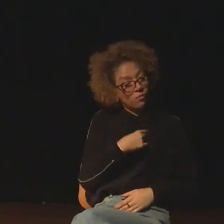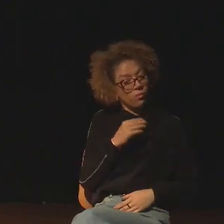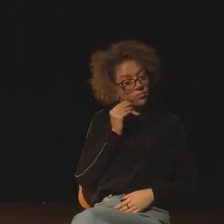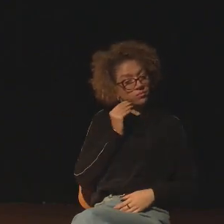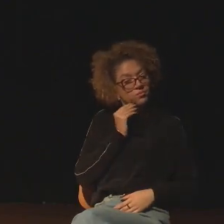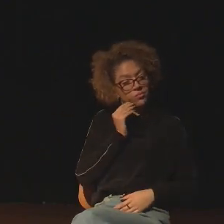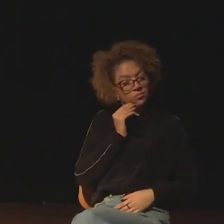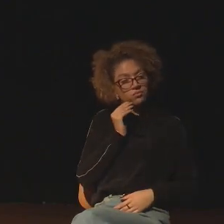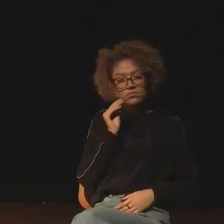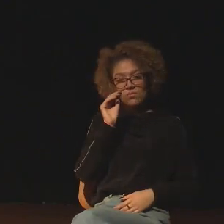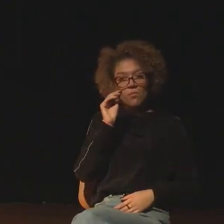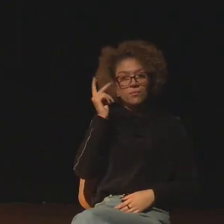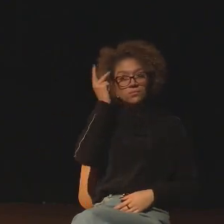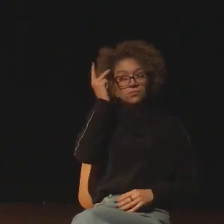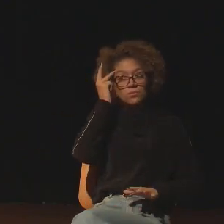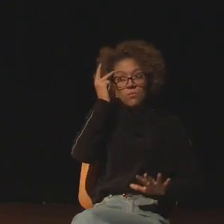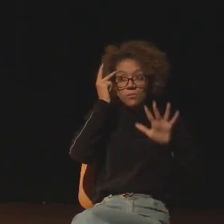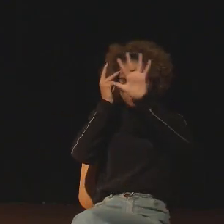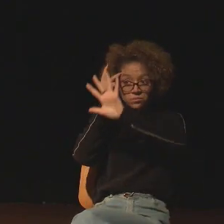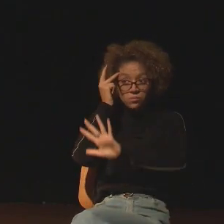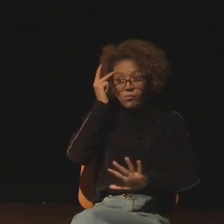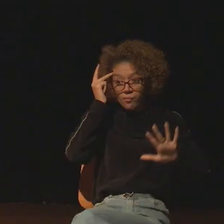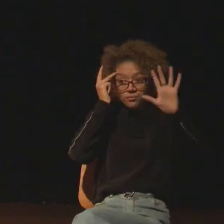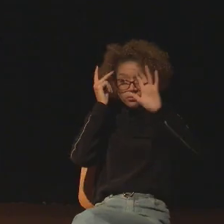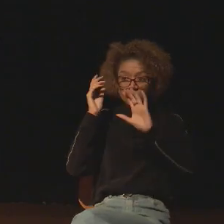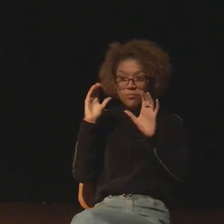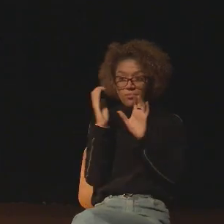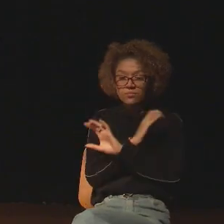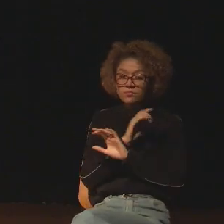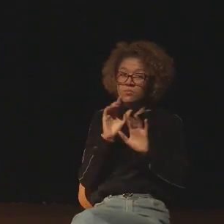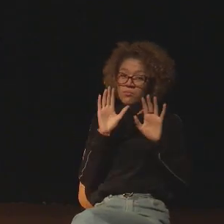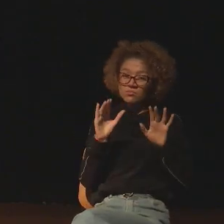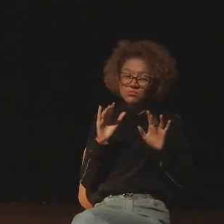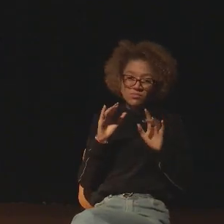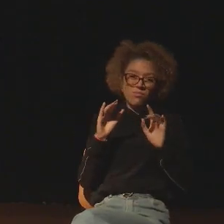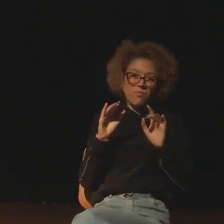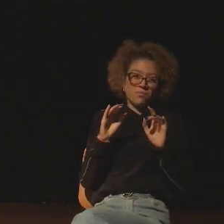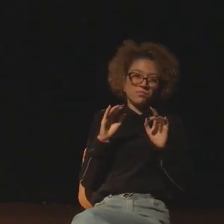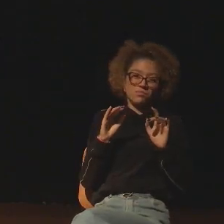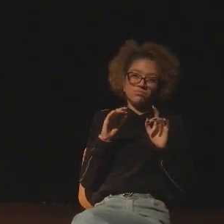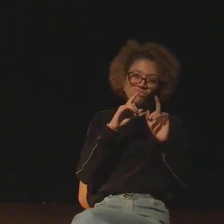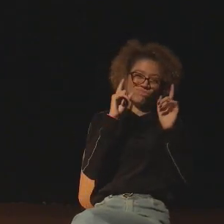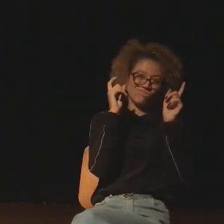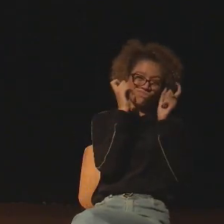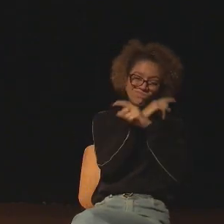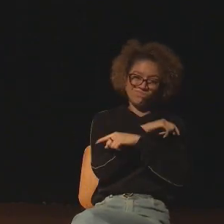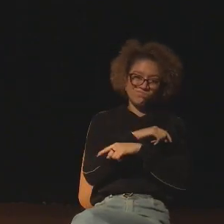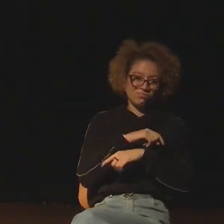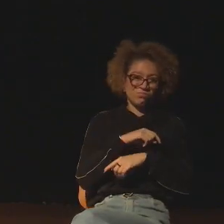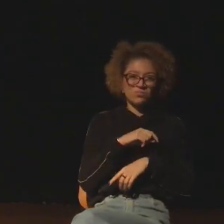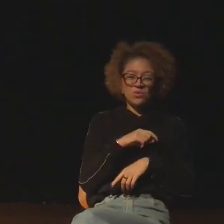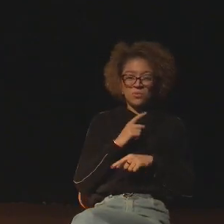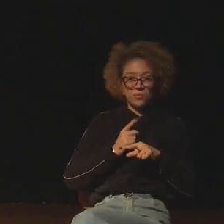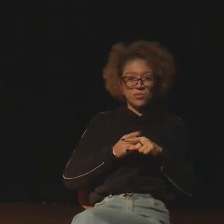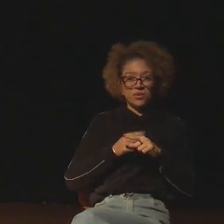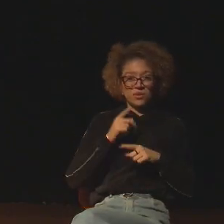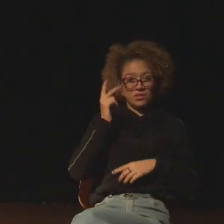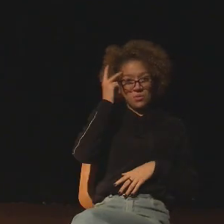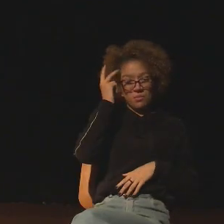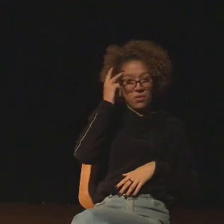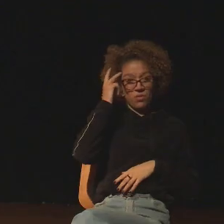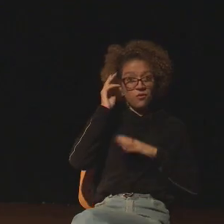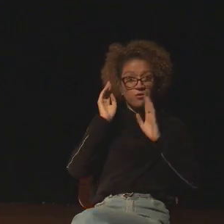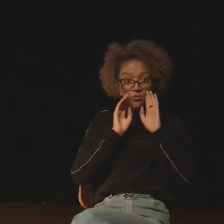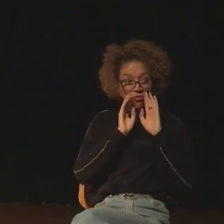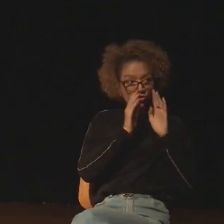cidade. Mas é um desafio porque historicamente a cidade foi construída sem se pensar no pedestre, e historicamente